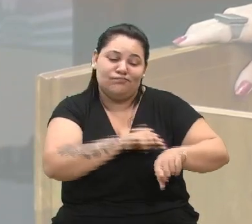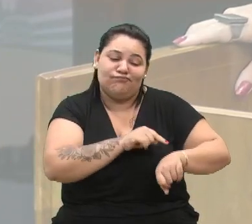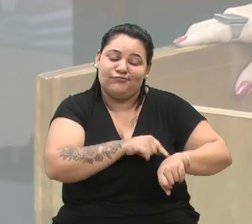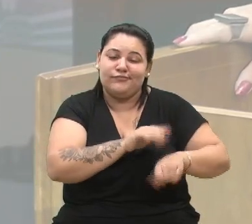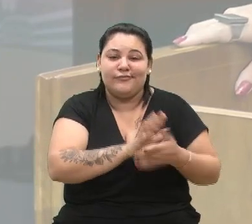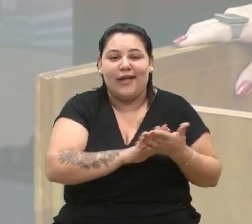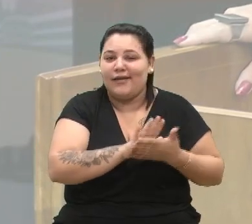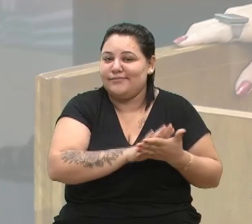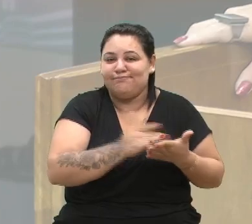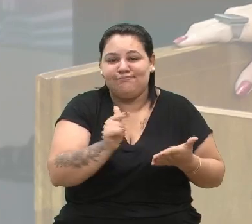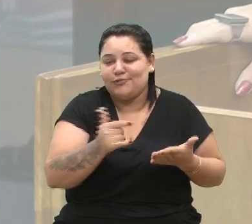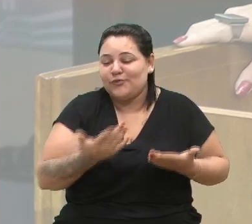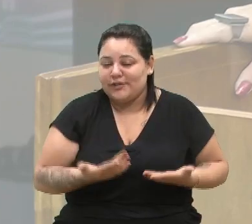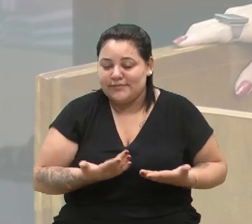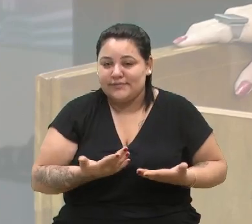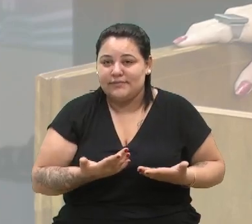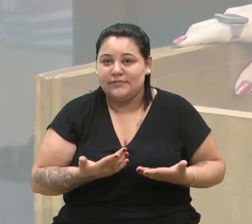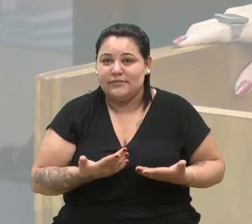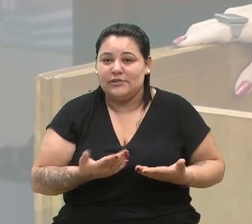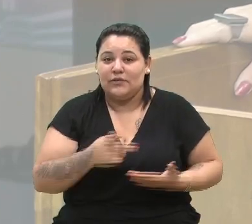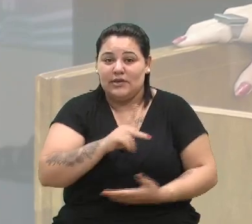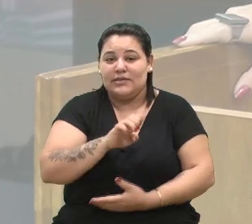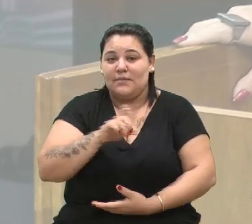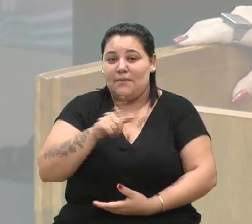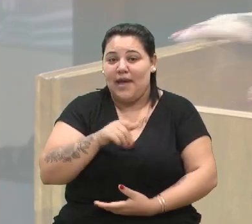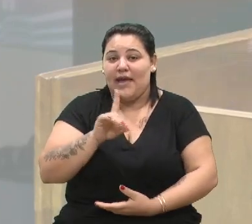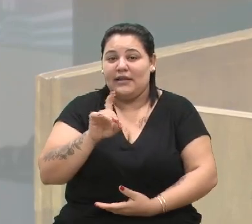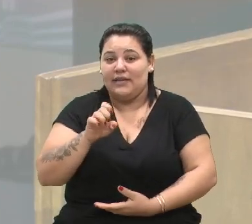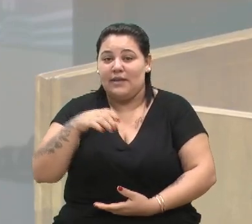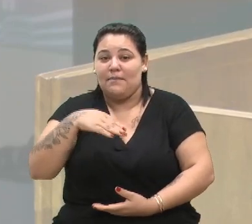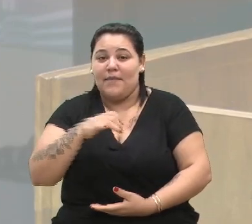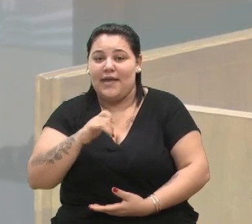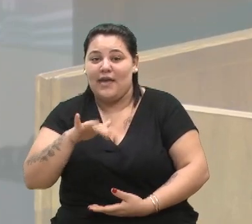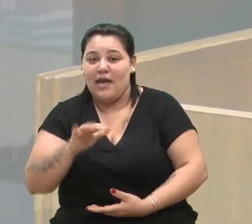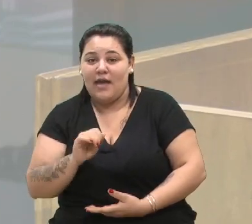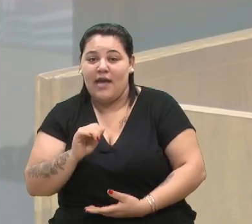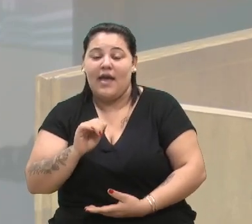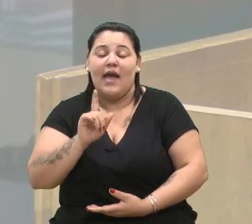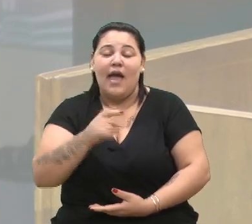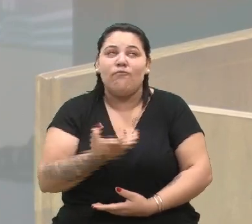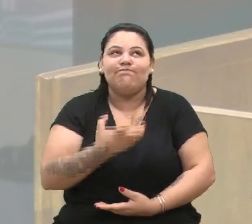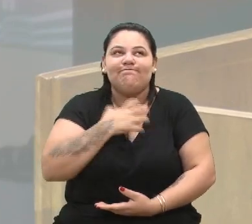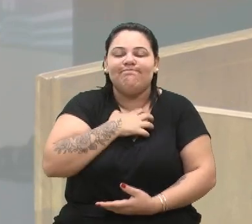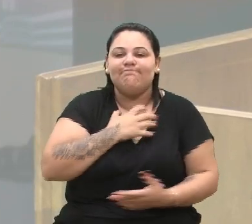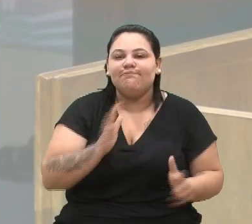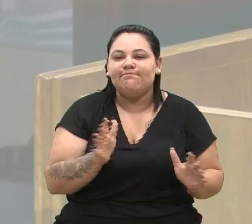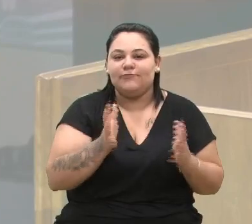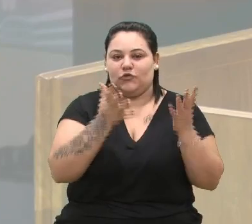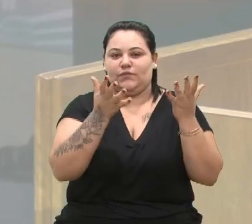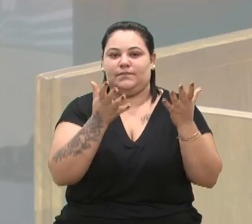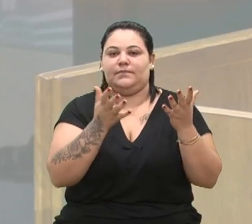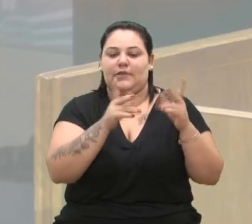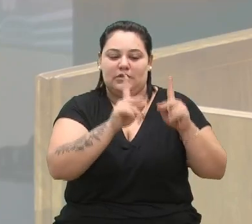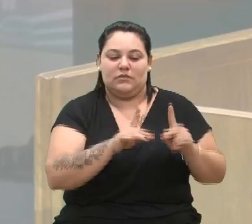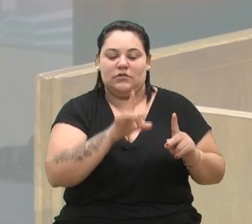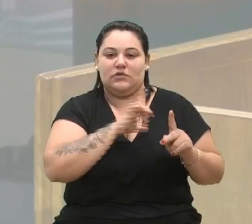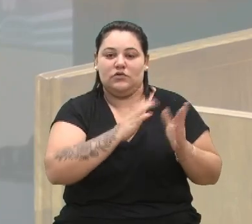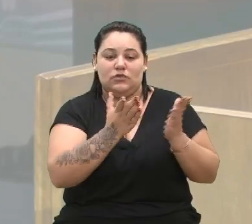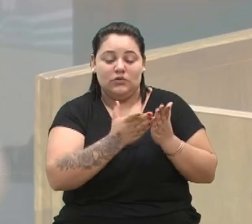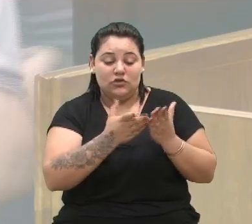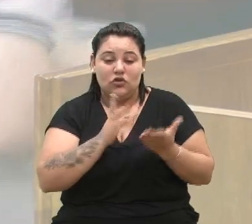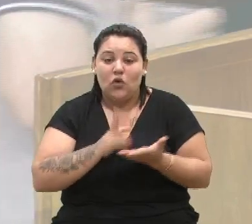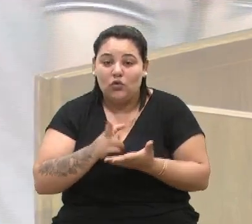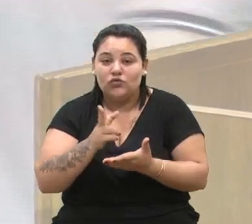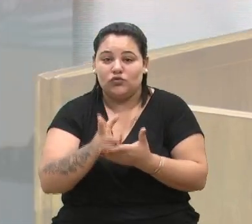nada. Então, este pé de meia é uma forma de incentivar que as pessoas, estudantes,